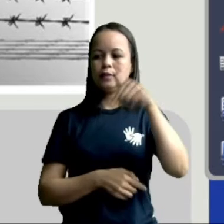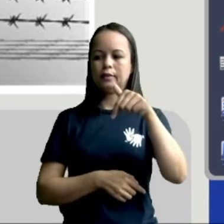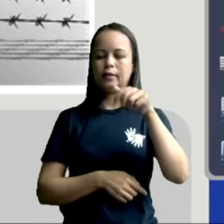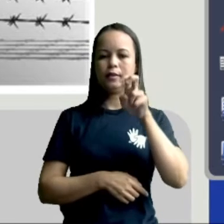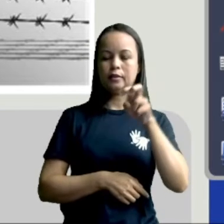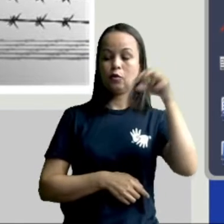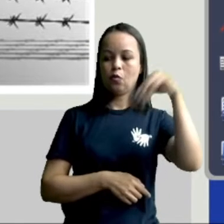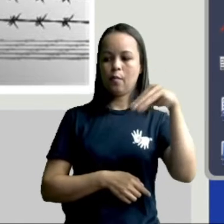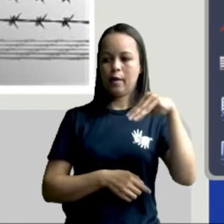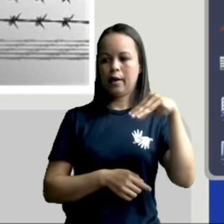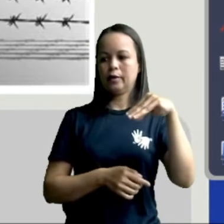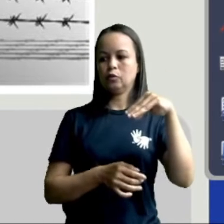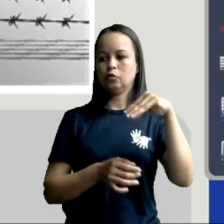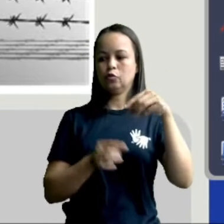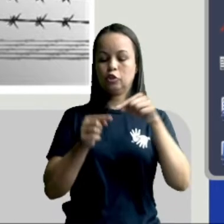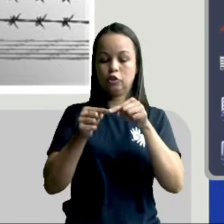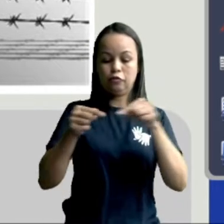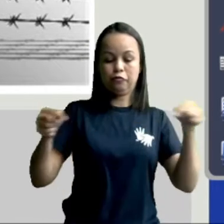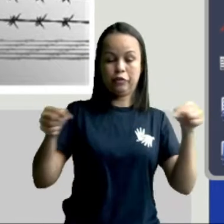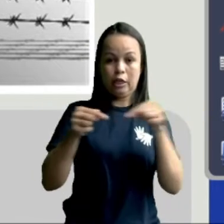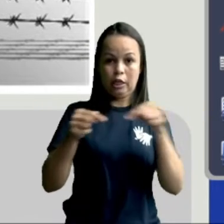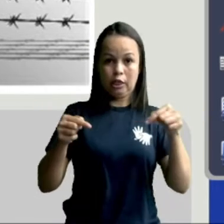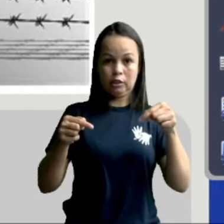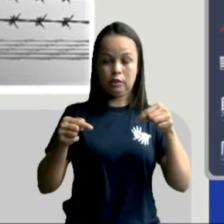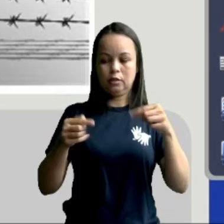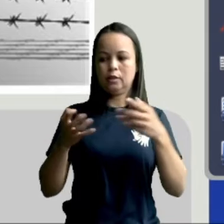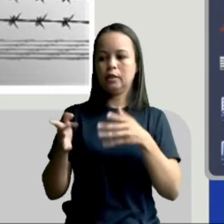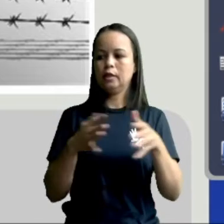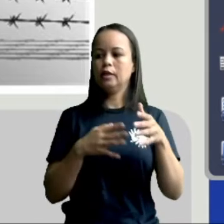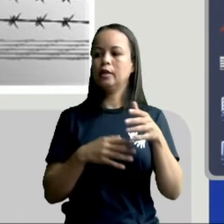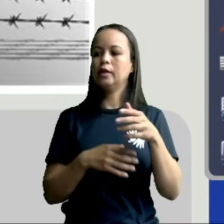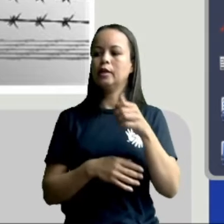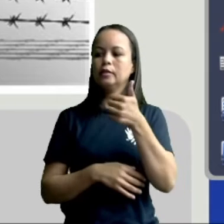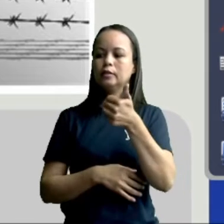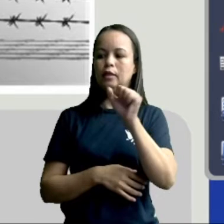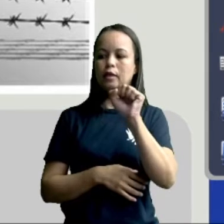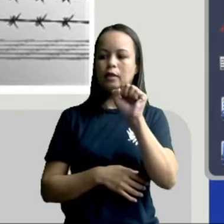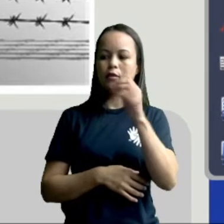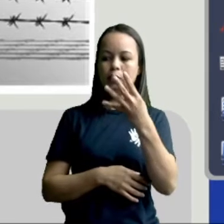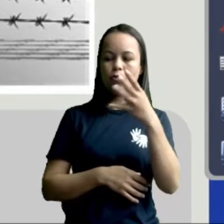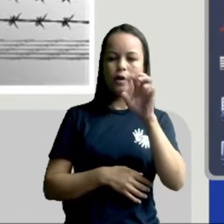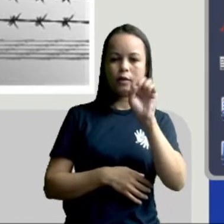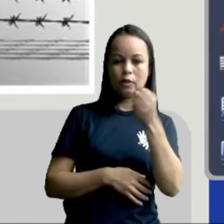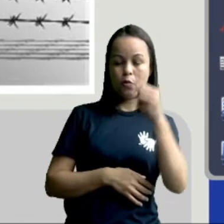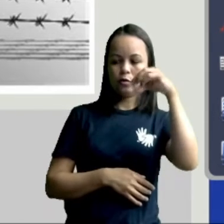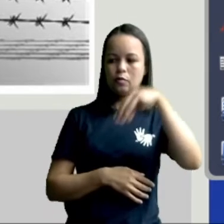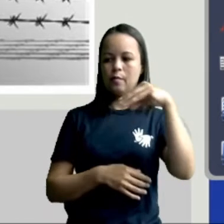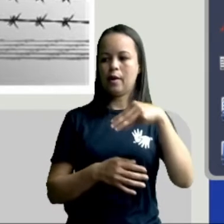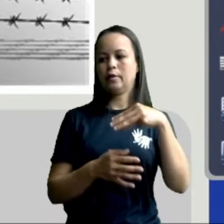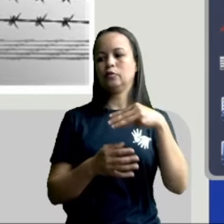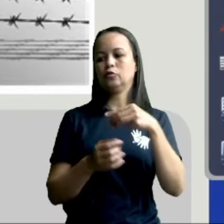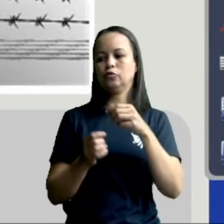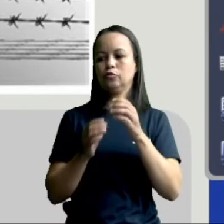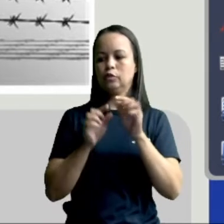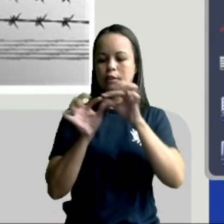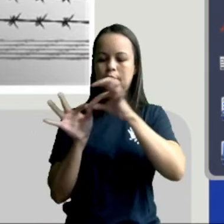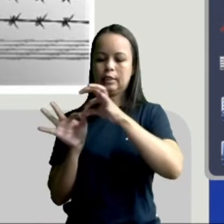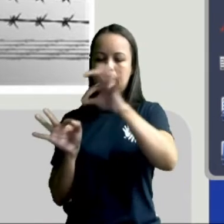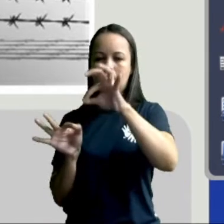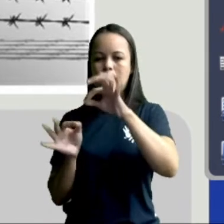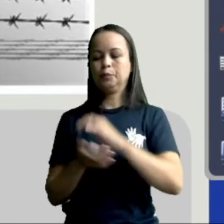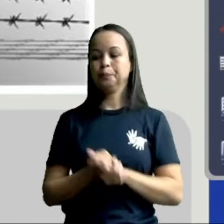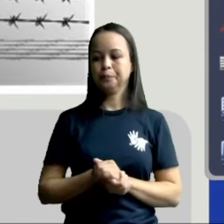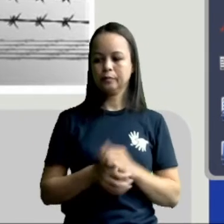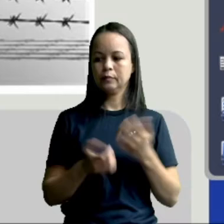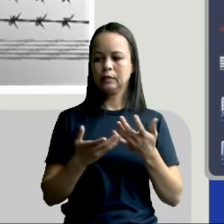Zito cercou com 5 voltas, olha só, 5 voltas. Não foi uma volta só como a gente fez